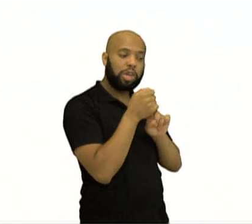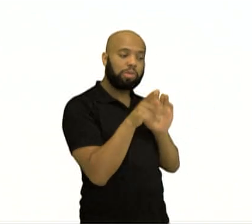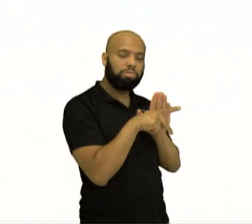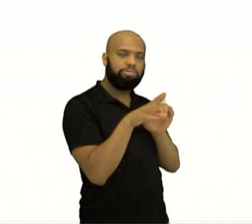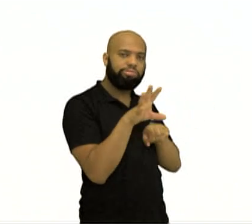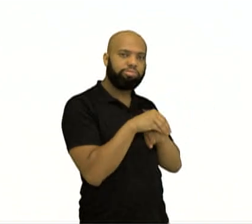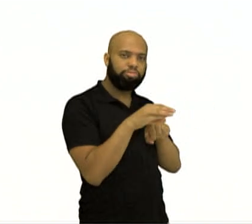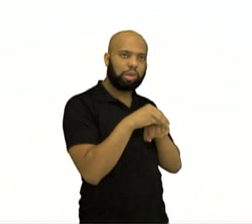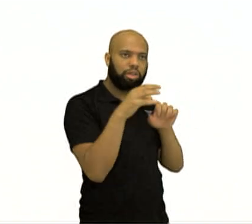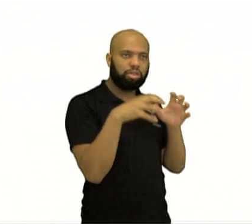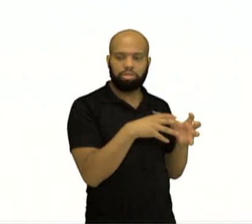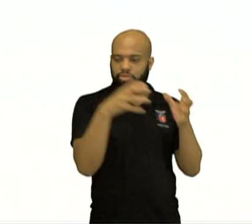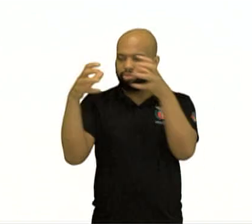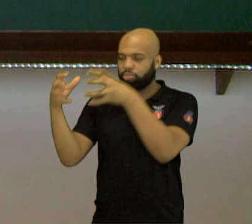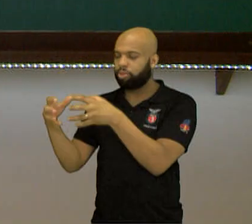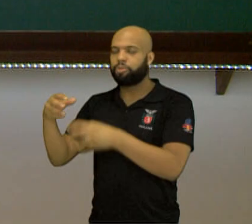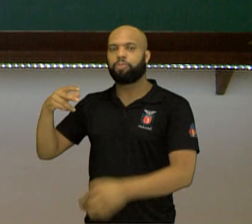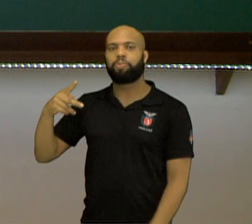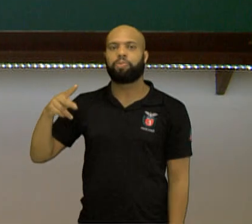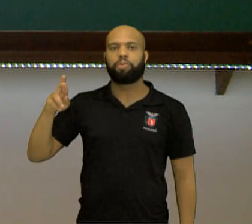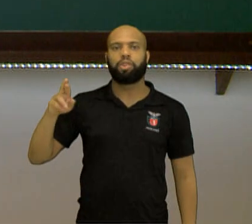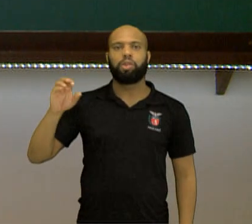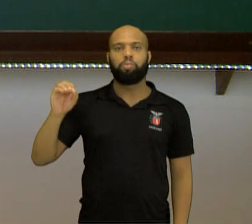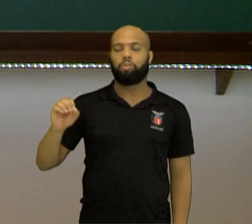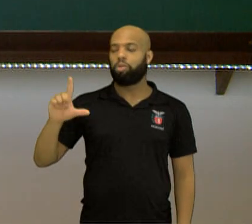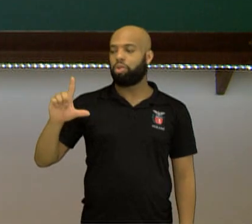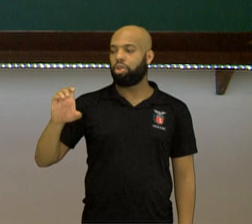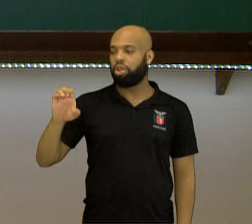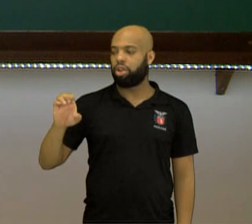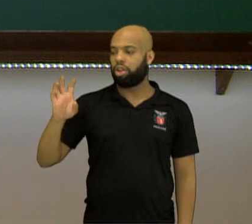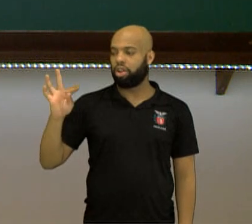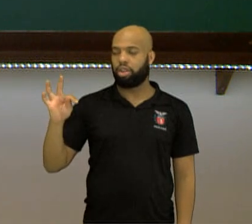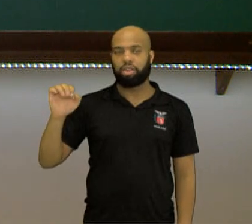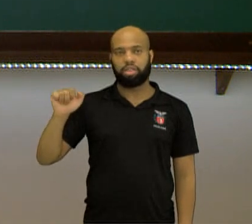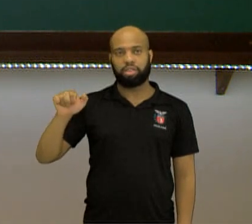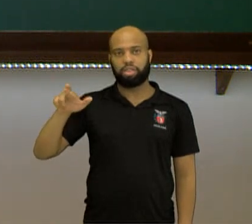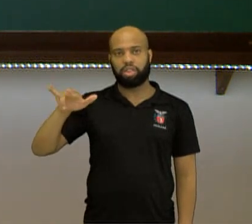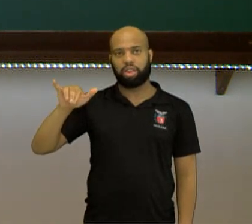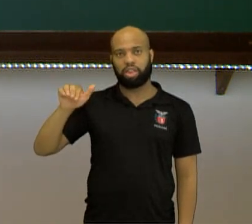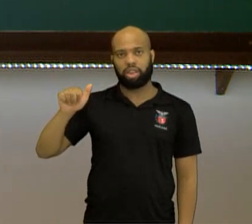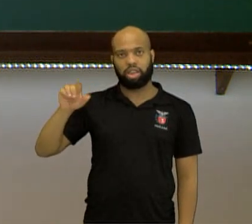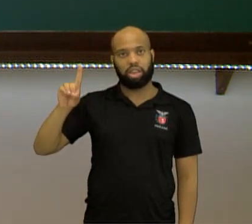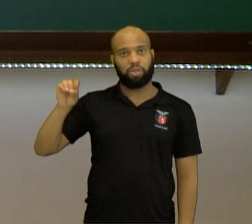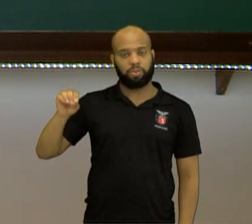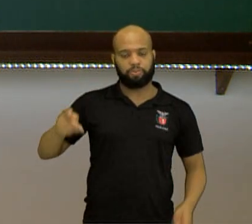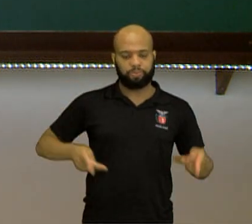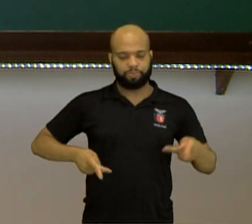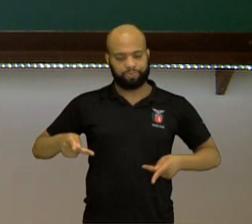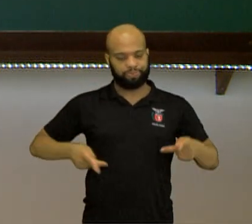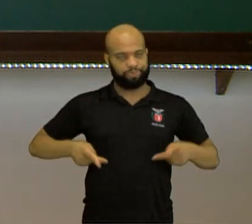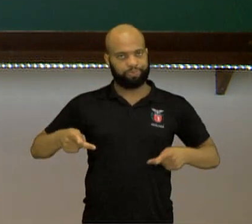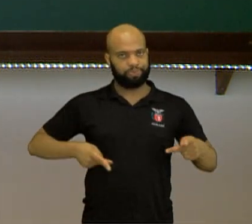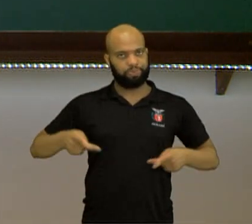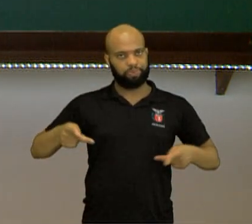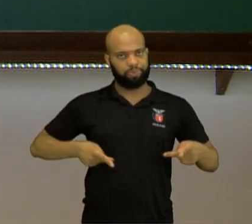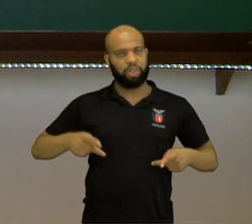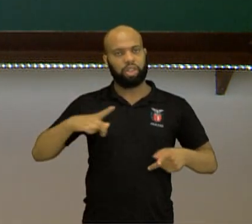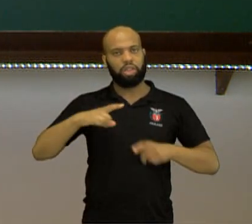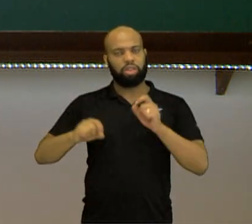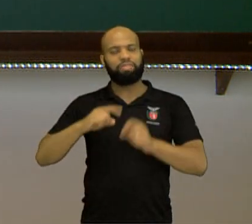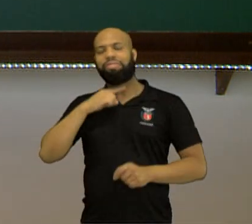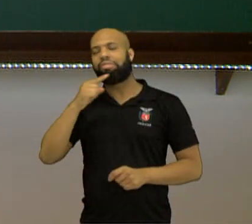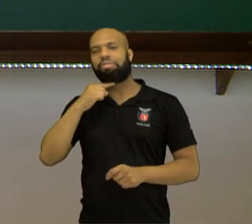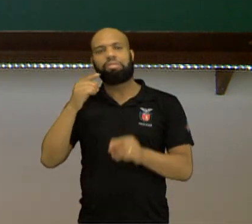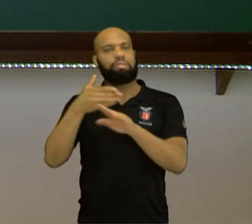e do outro lado, o proletariado, detidos por esse meio de produção e também, né, com dificuldades de acesso a esse